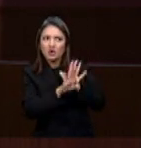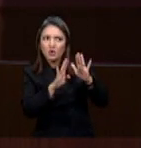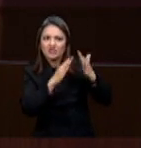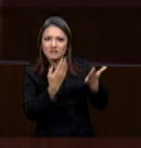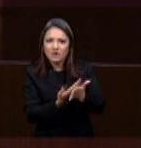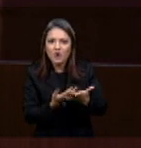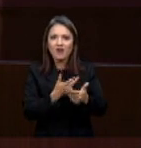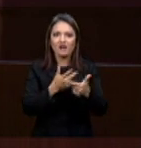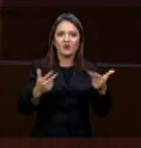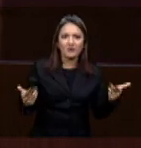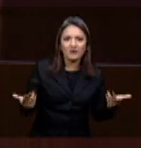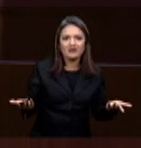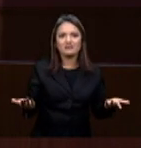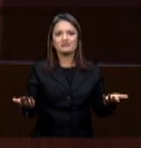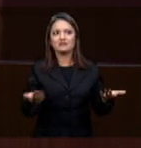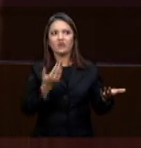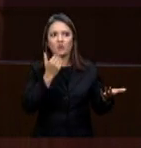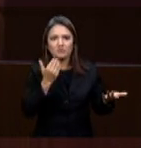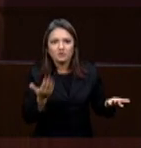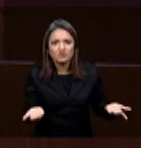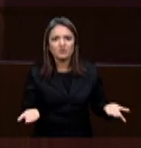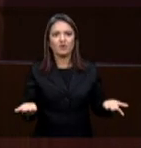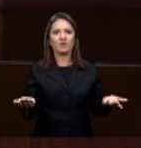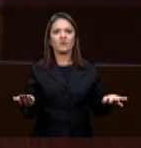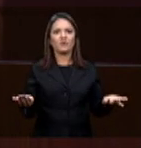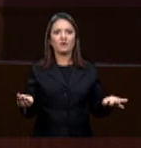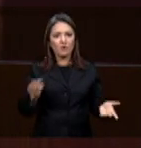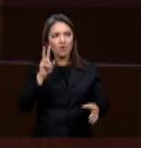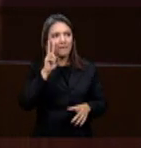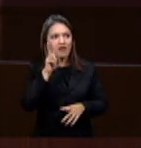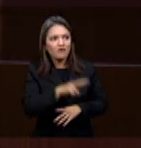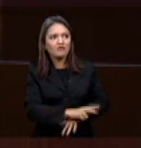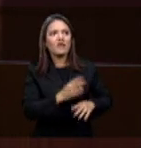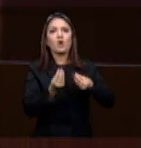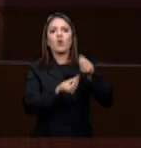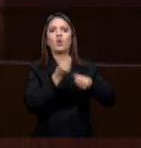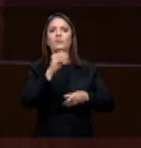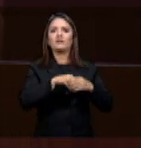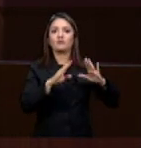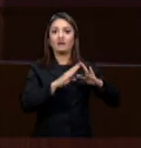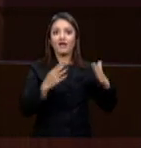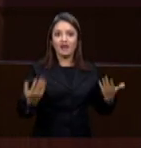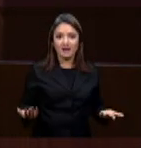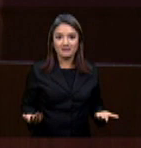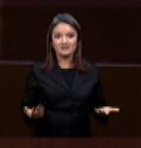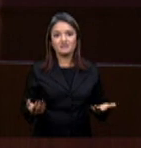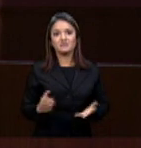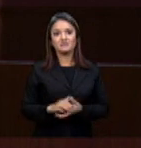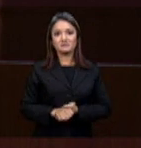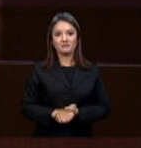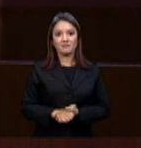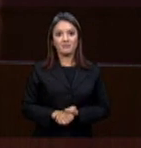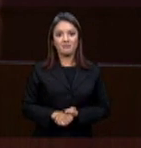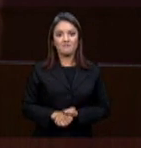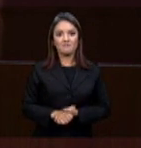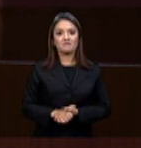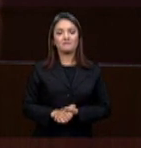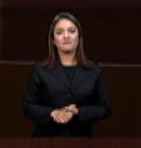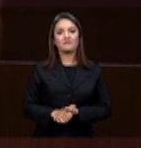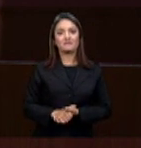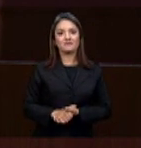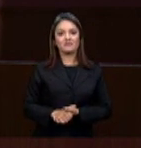almoçado para ver se nem um bujão de gás explodiu há uma hipótese de Deus também né Deus Deus